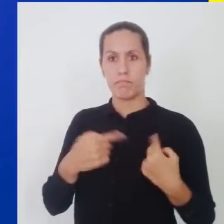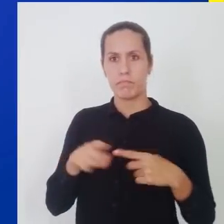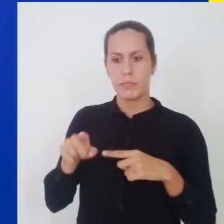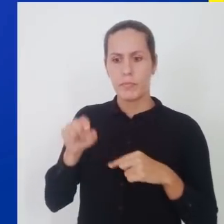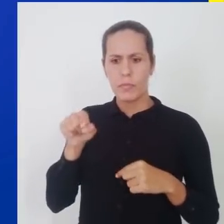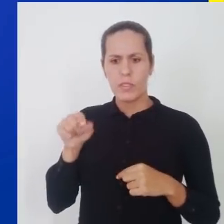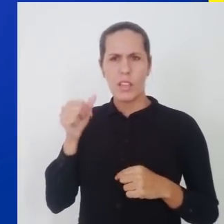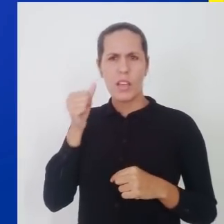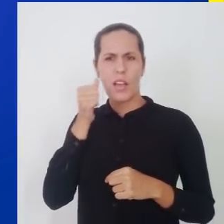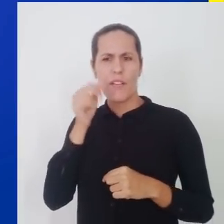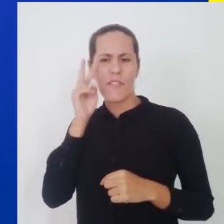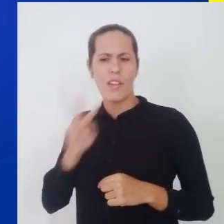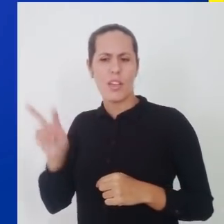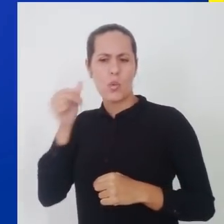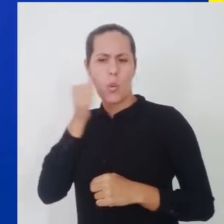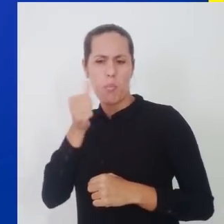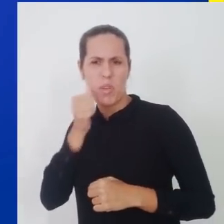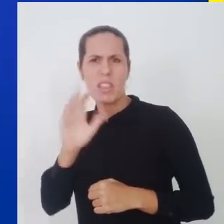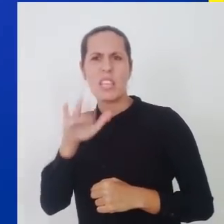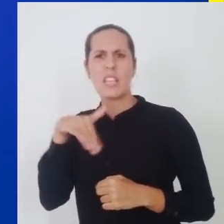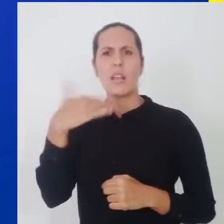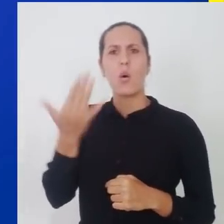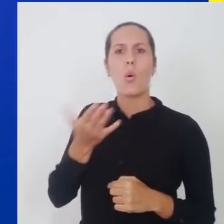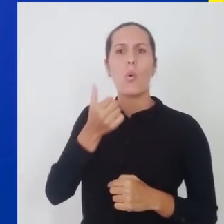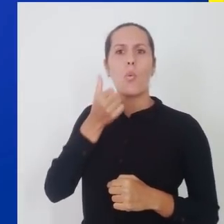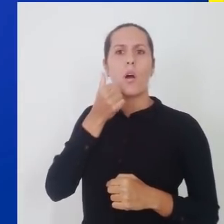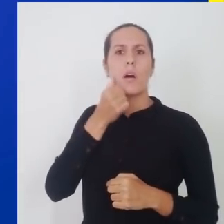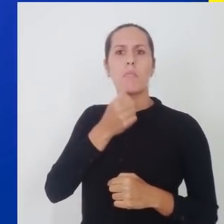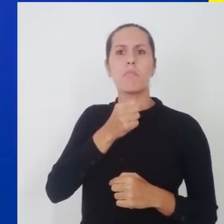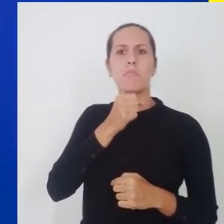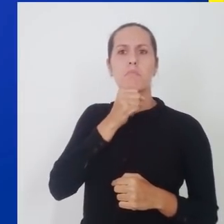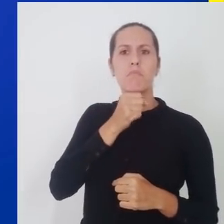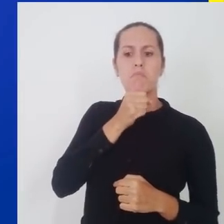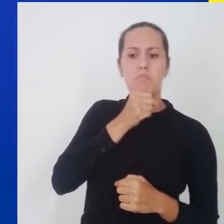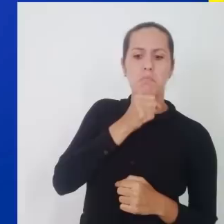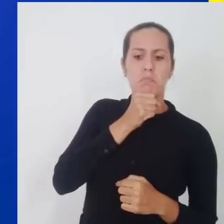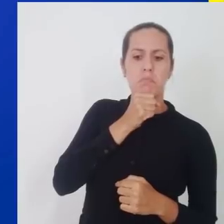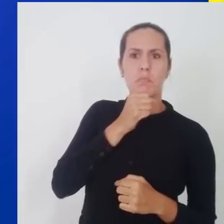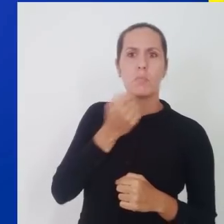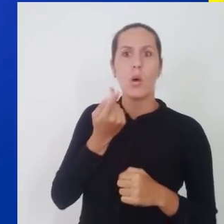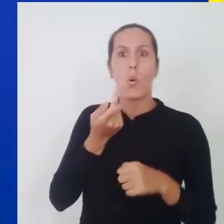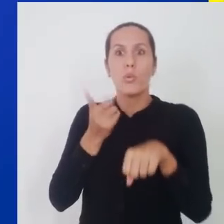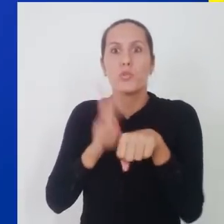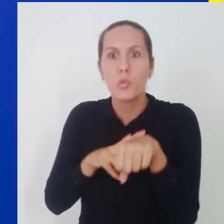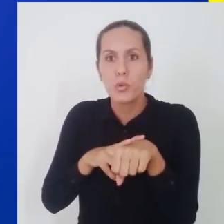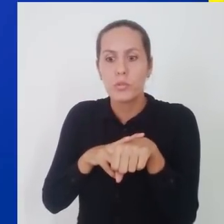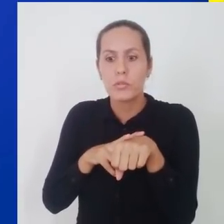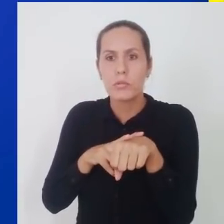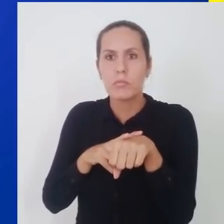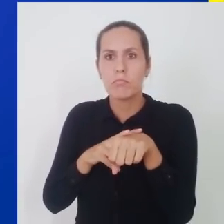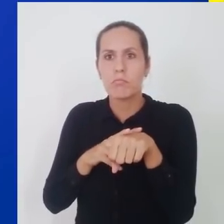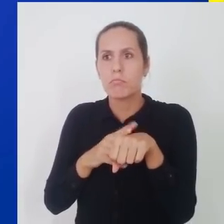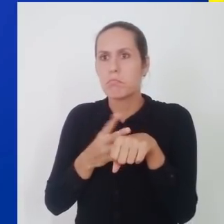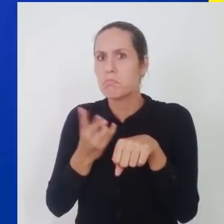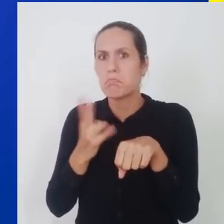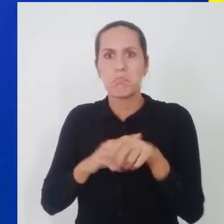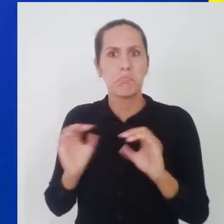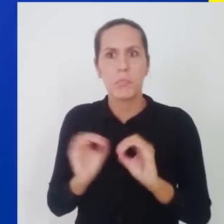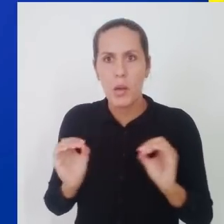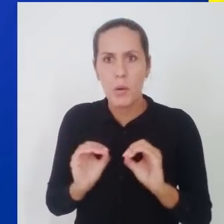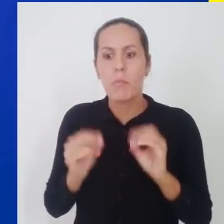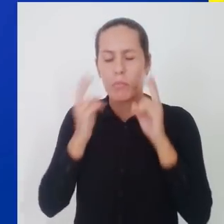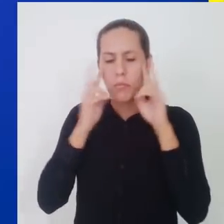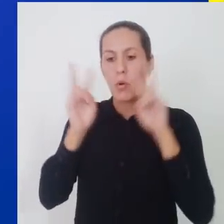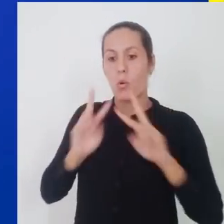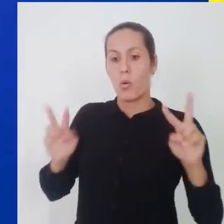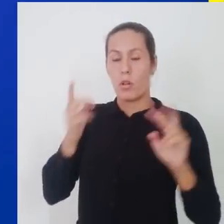menina ou você está vendo uma senhora? Ou você está vendo os dois? Nenhum dos dois? Pois dá uma olhada. Logo de